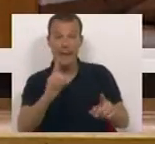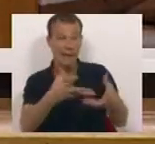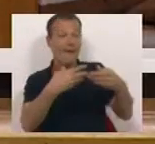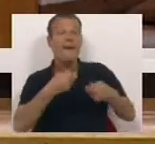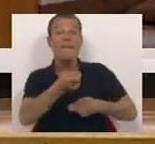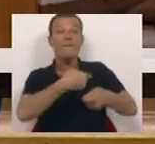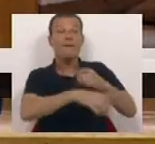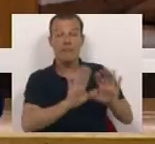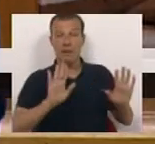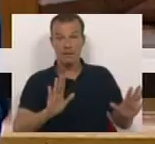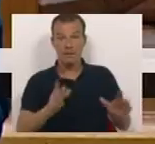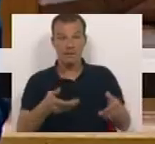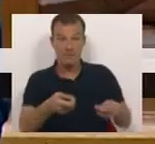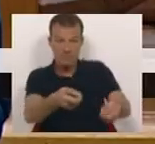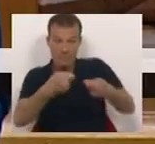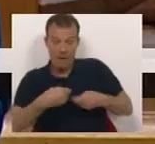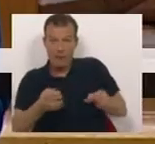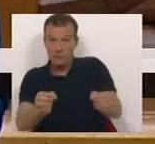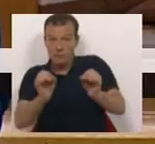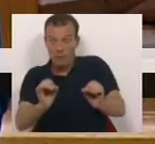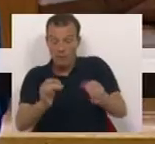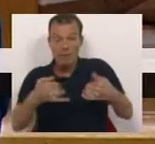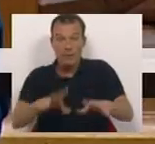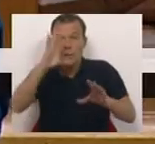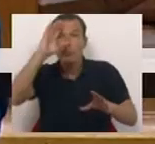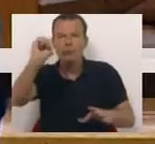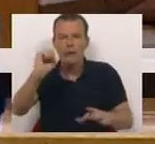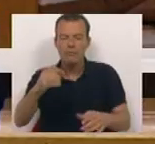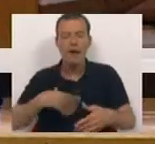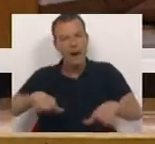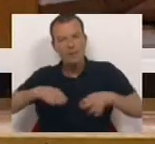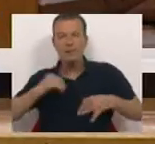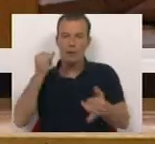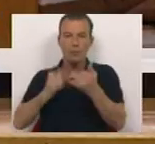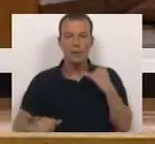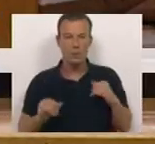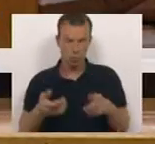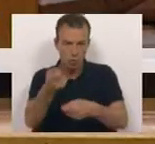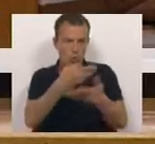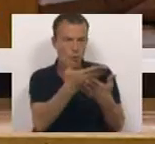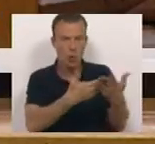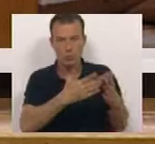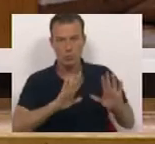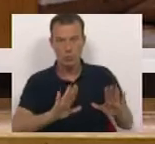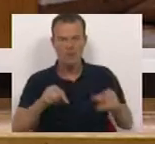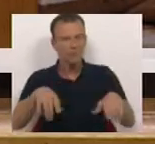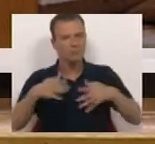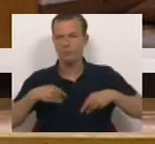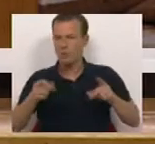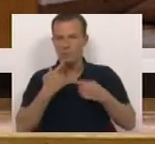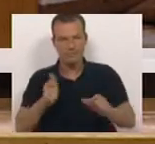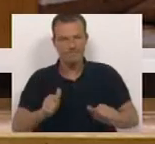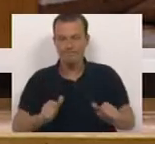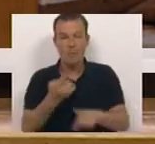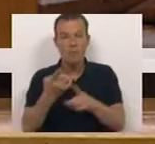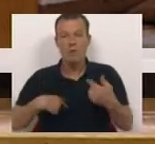Vender sem nada receber e, ainda por cima, com o Estado a assumir os riscos do negócio. Ora, isto é inaceitável,